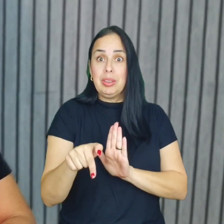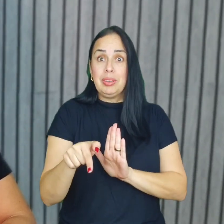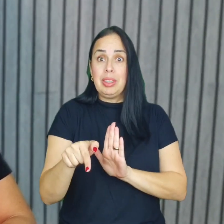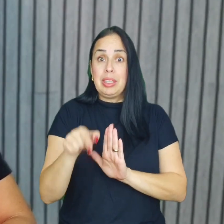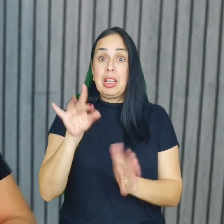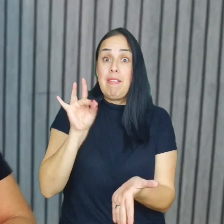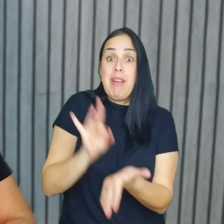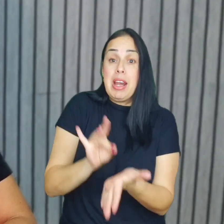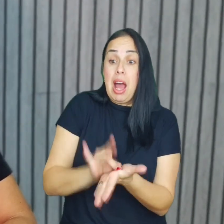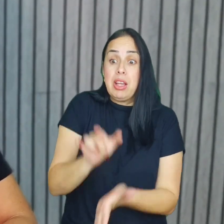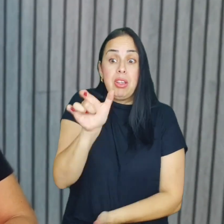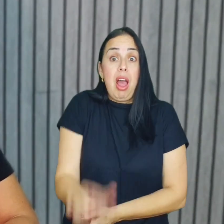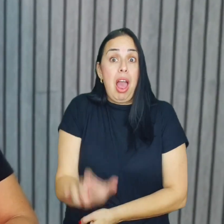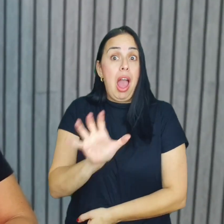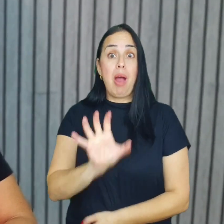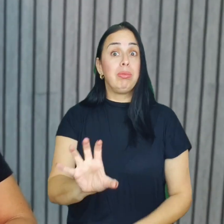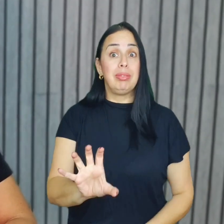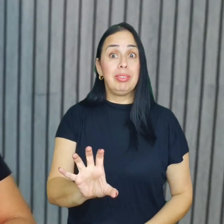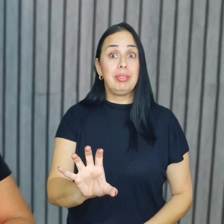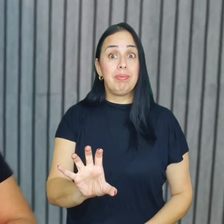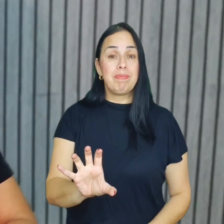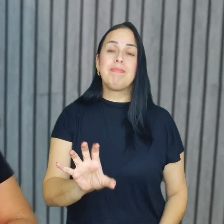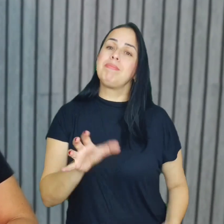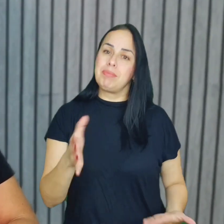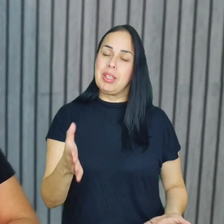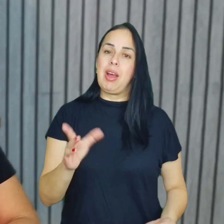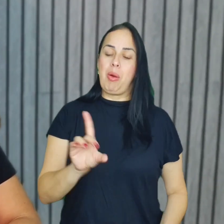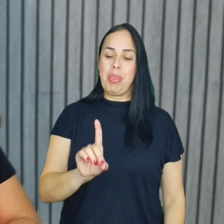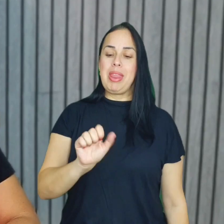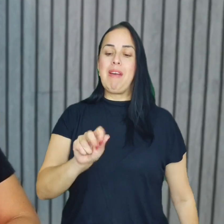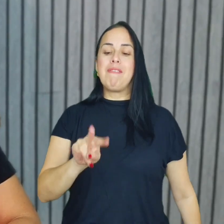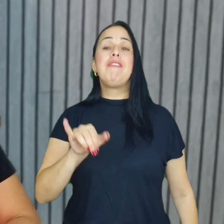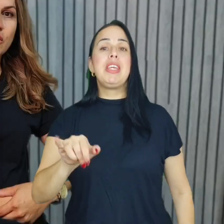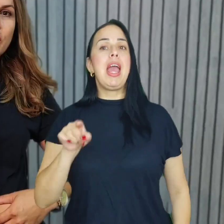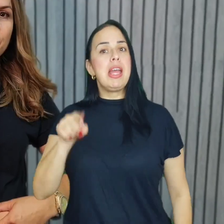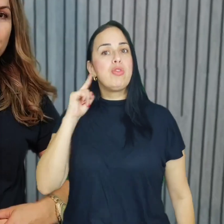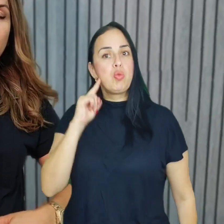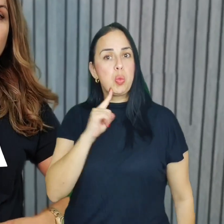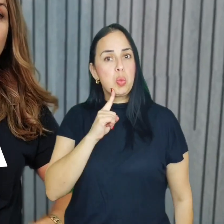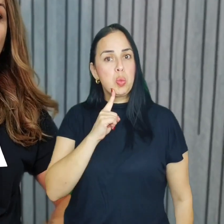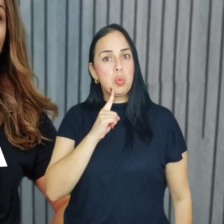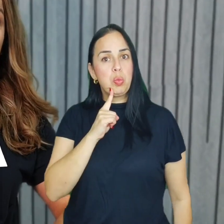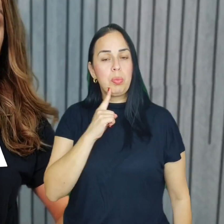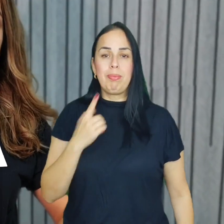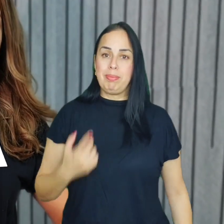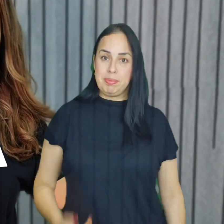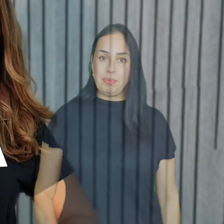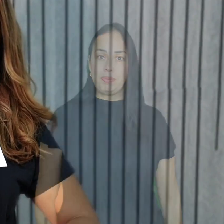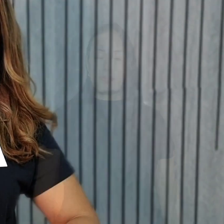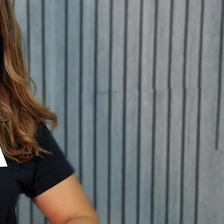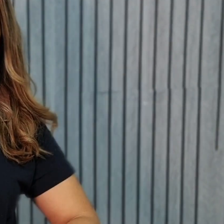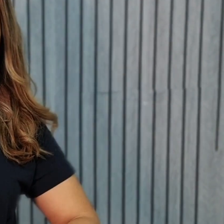do diagnóstico do meu filho, eu falo da verdade do meu filho. É o que ele é. Davi é uma criança surda.